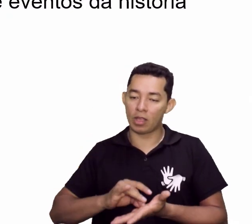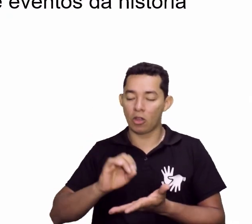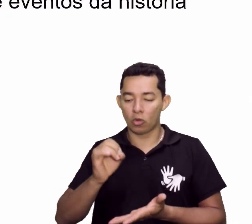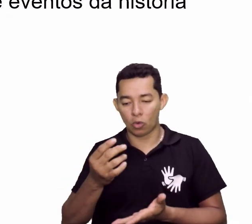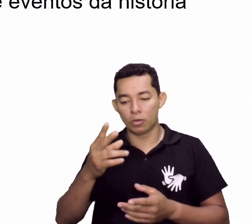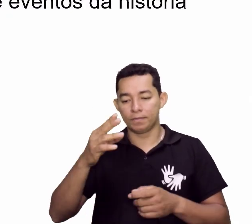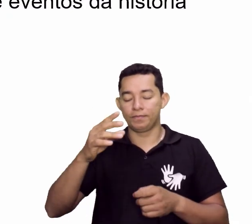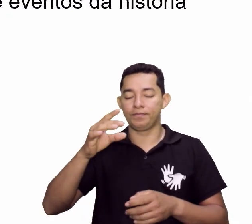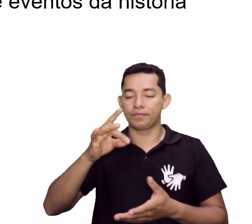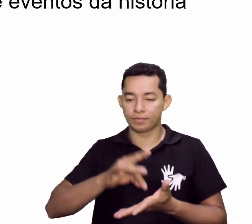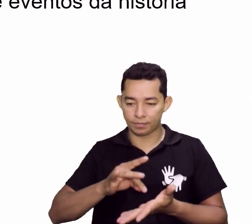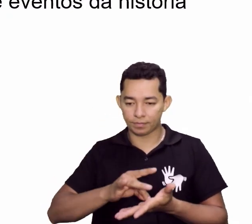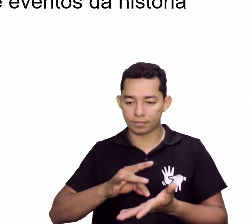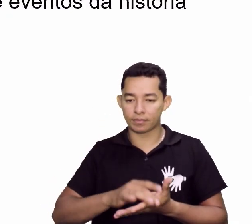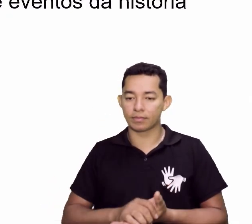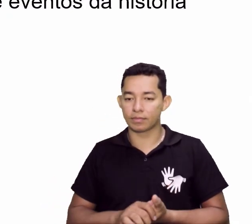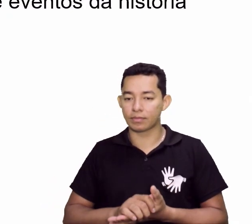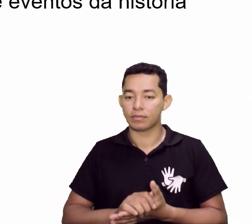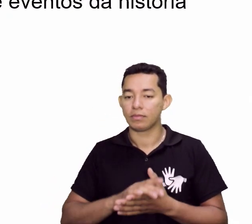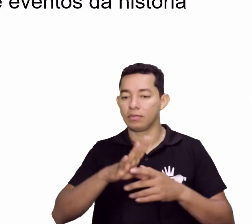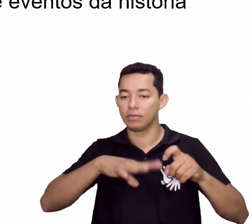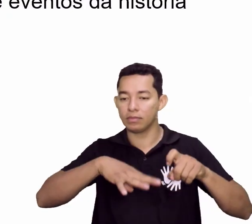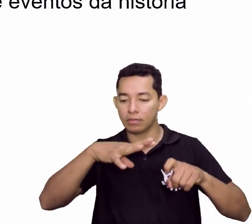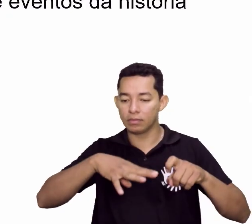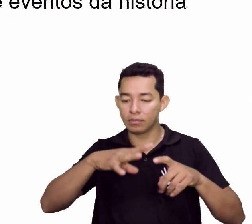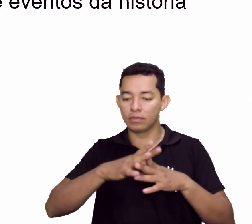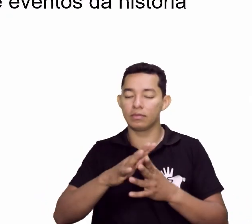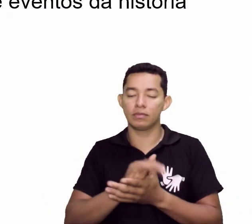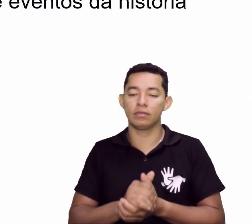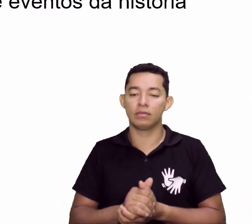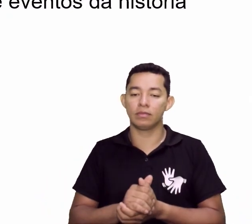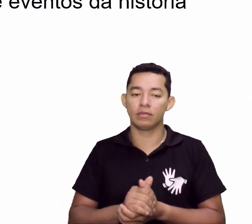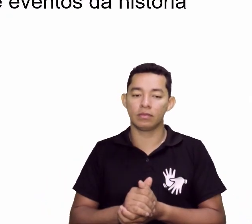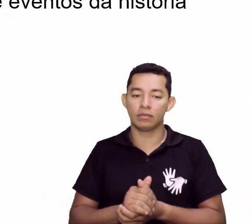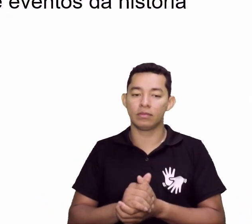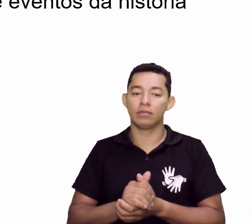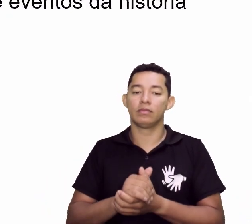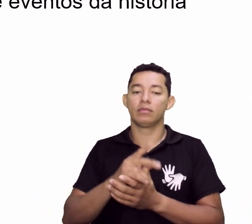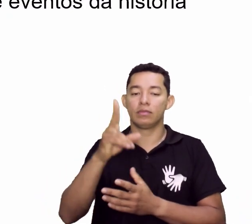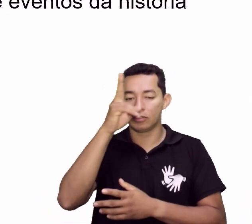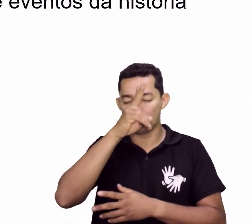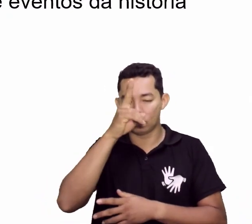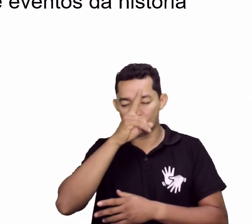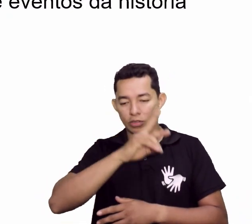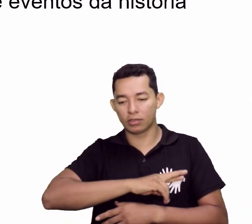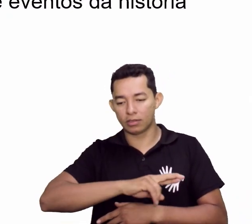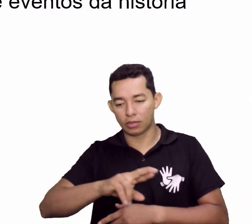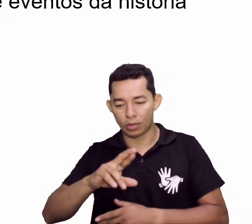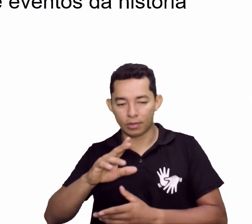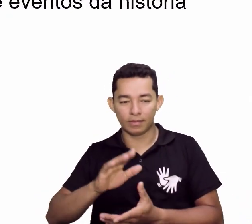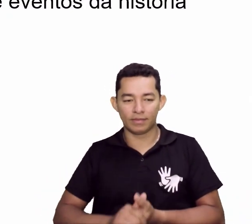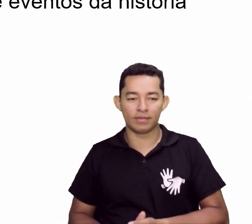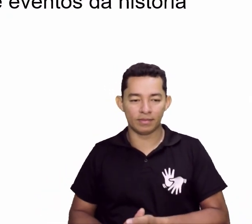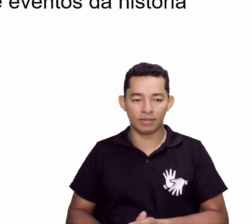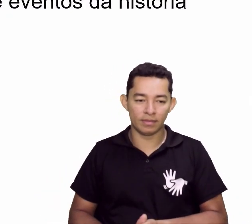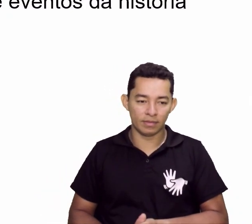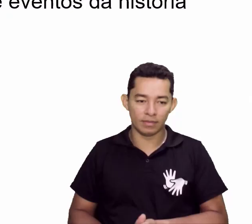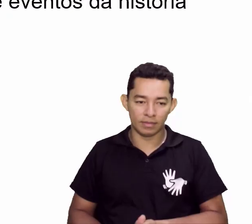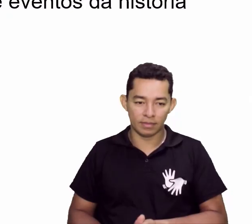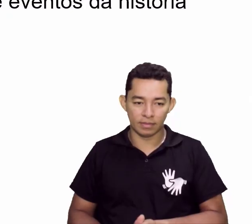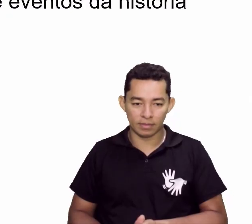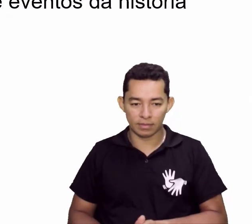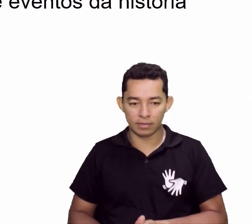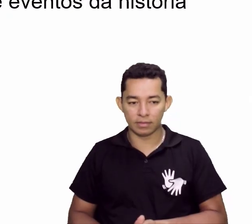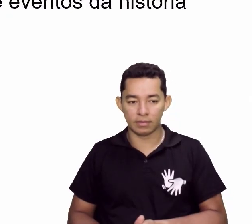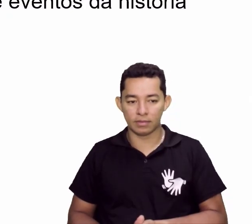né? Pintura, cenas mitológicas, bababá, PPP, caixinha de fósforo. Olha aí